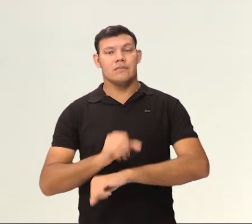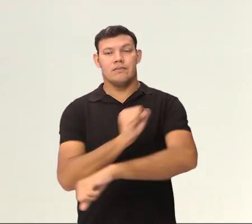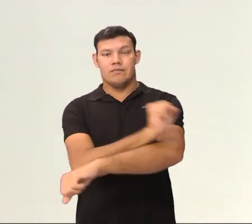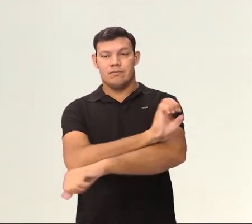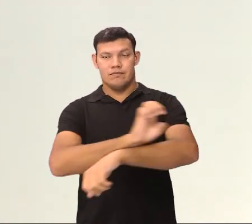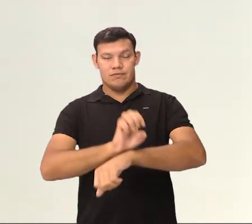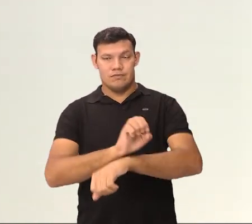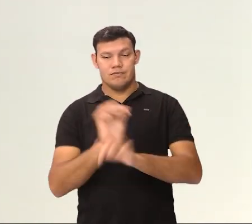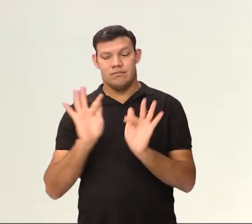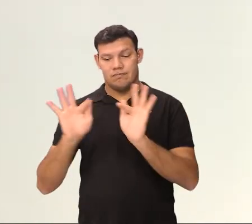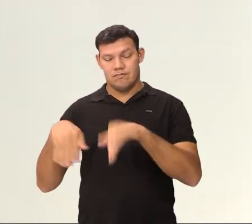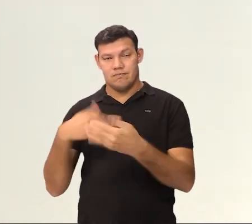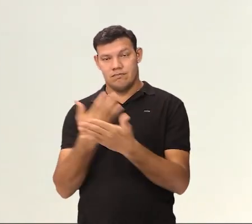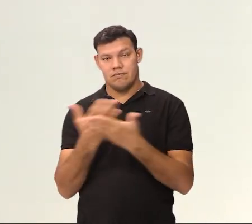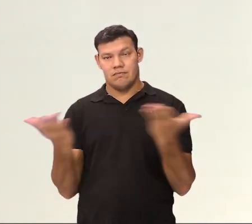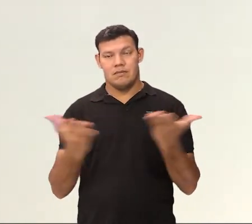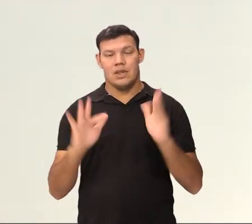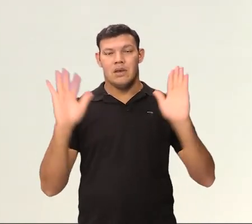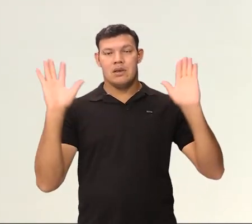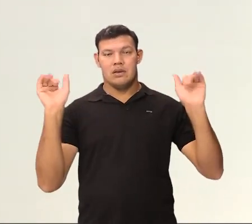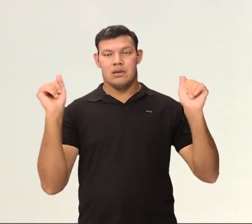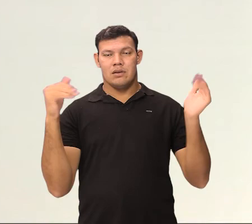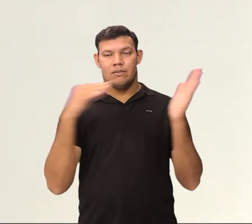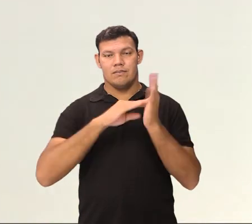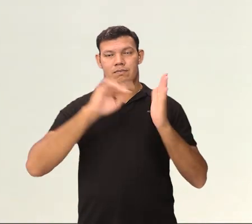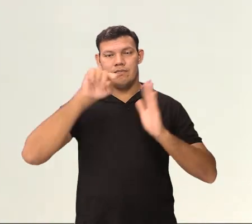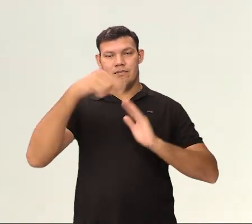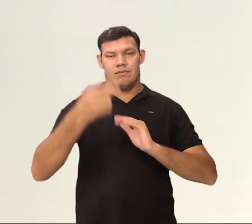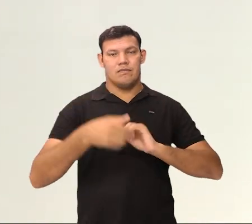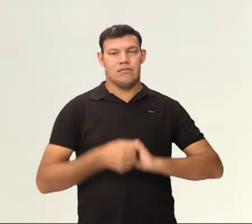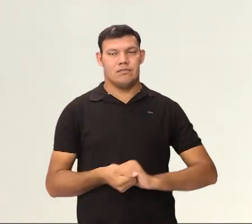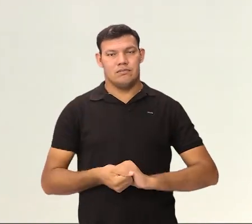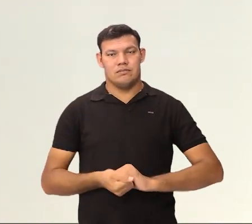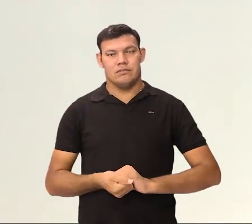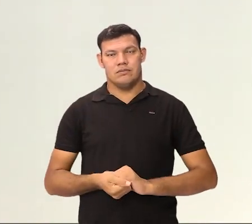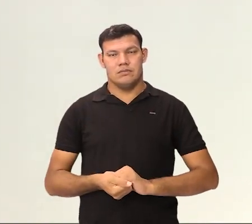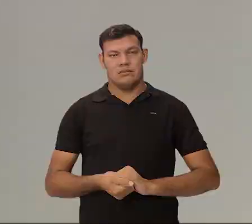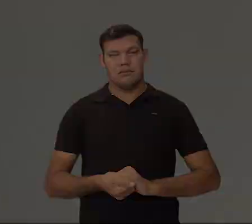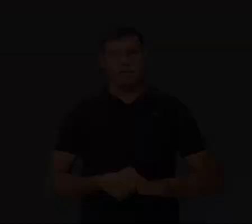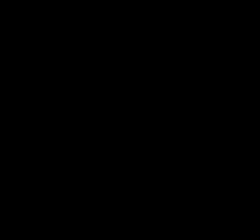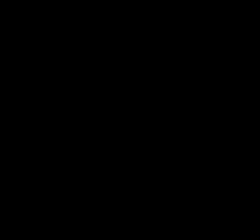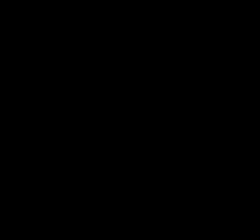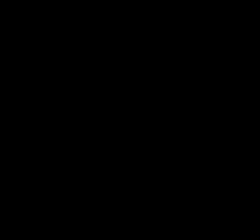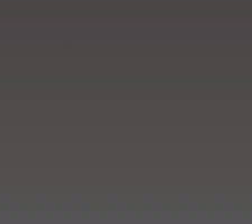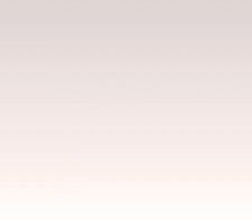no site da Secretaria de Educação. A gente vai ficando por aqui. Tchau, tchau e até uma próxima aula.